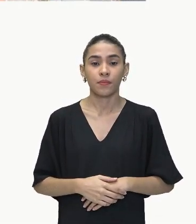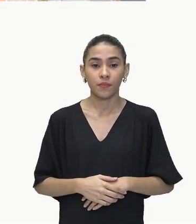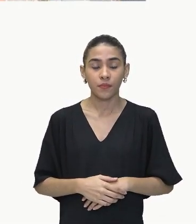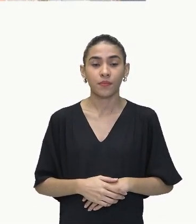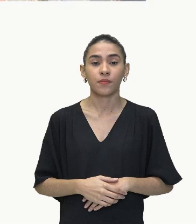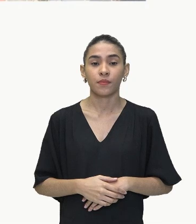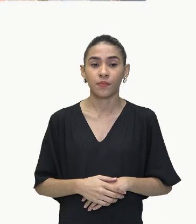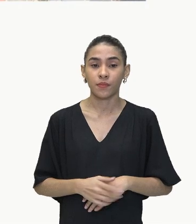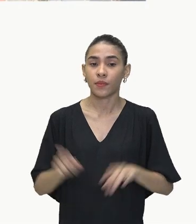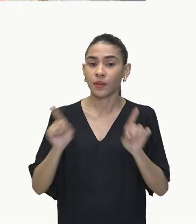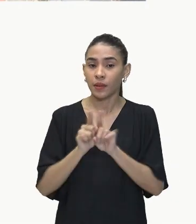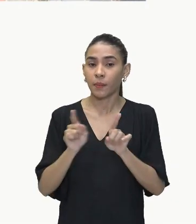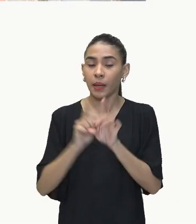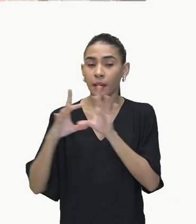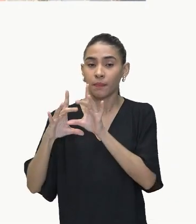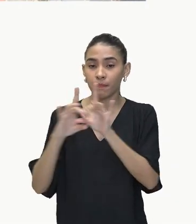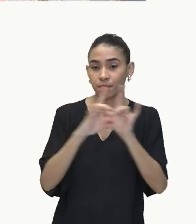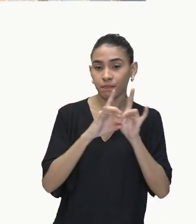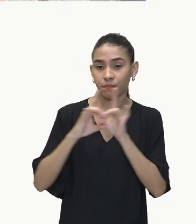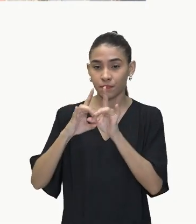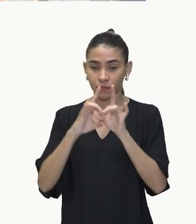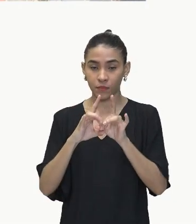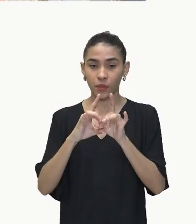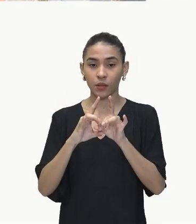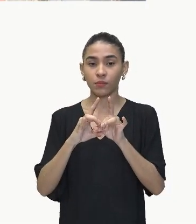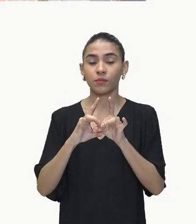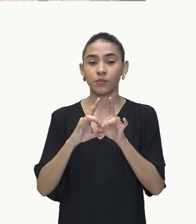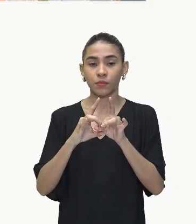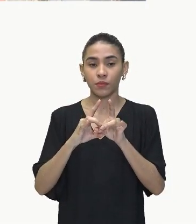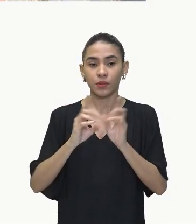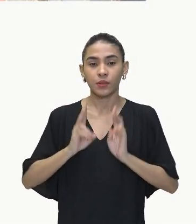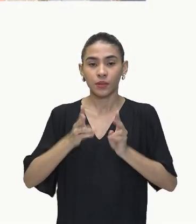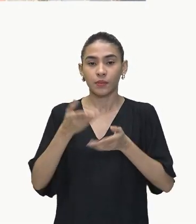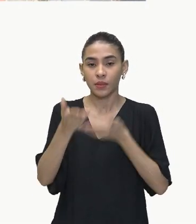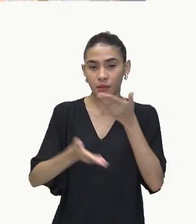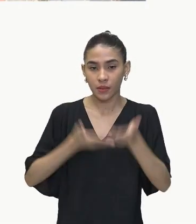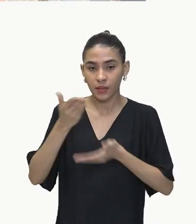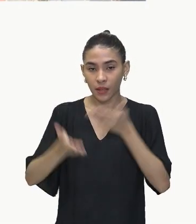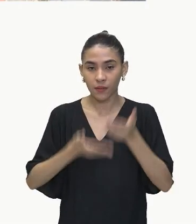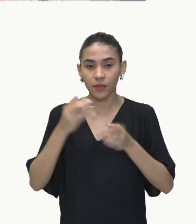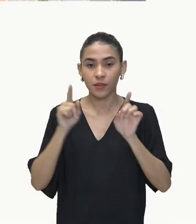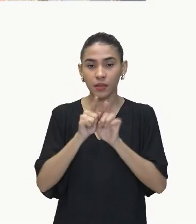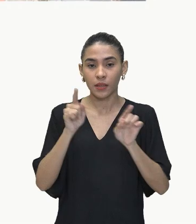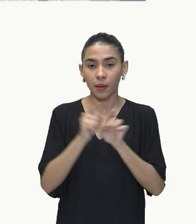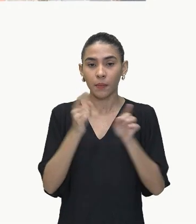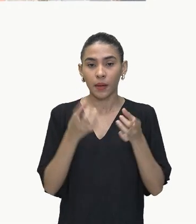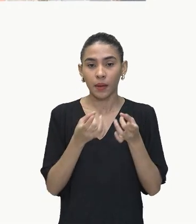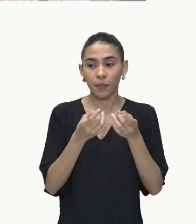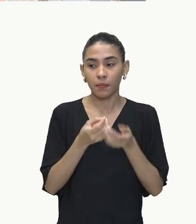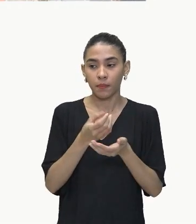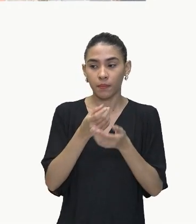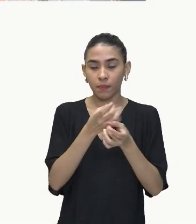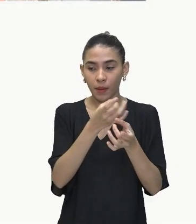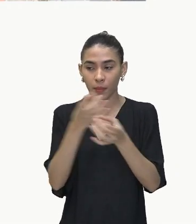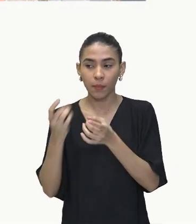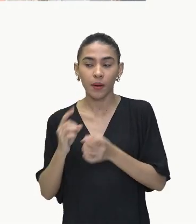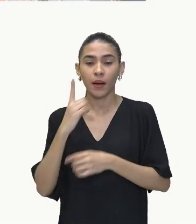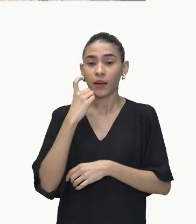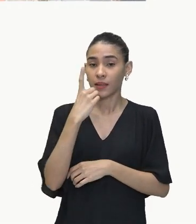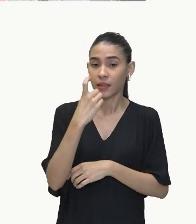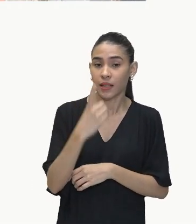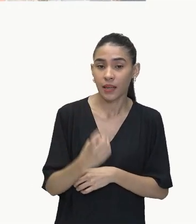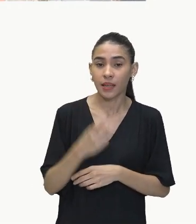ali presentes numa rede urbana complexa de serviços e comércios que atraem pessoas e empresas,